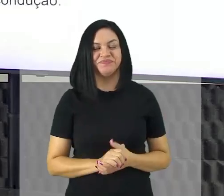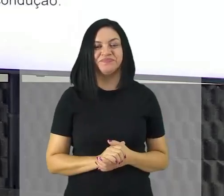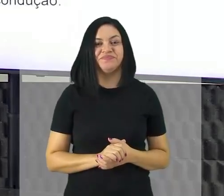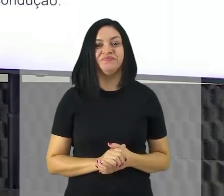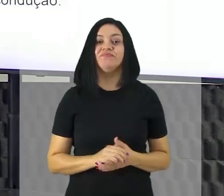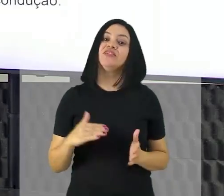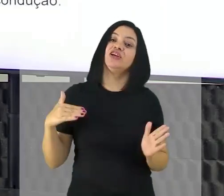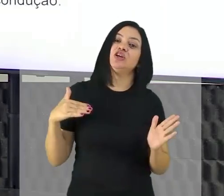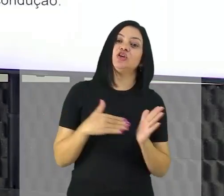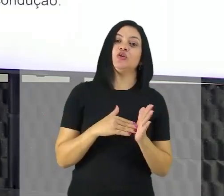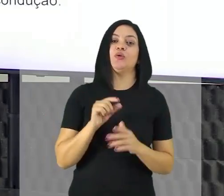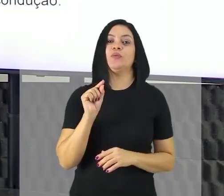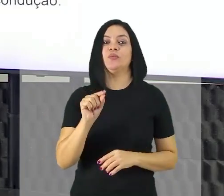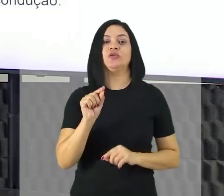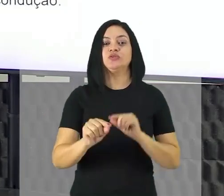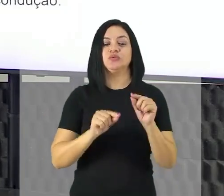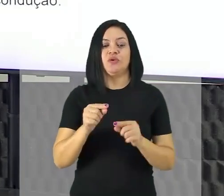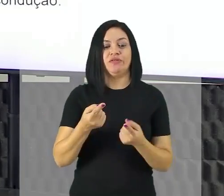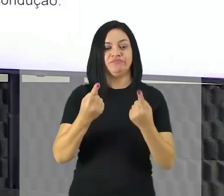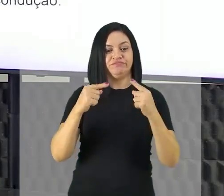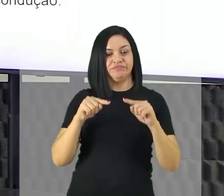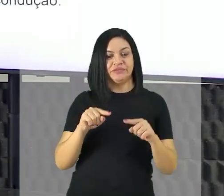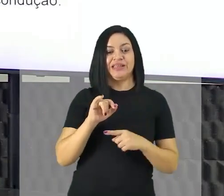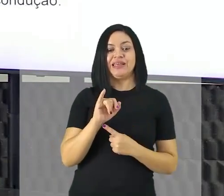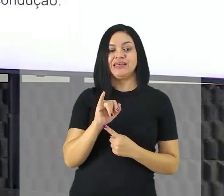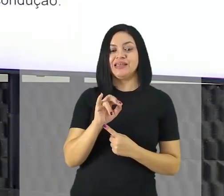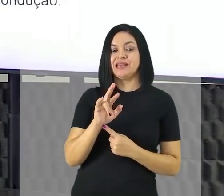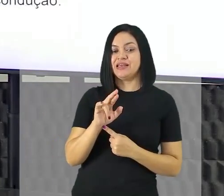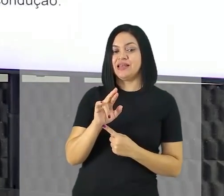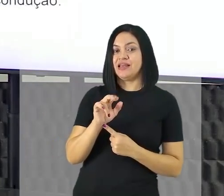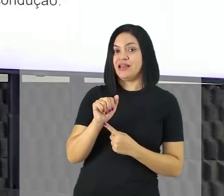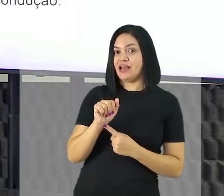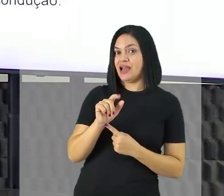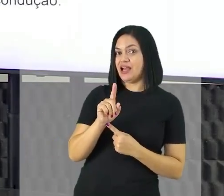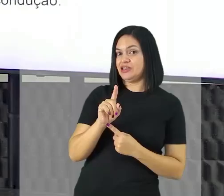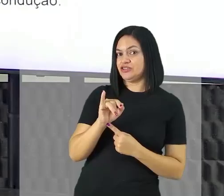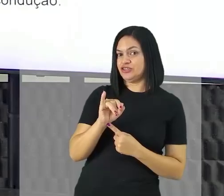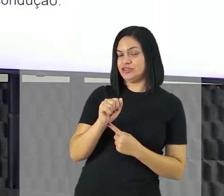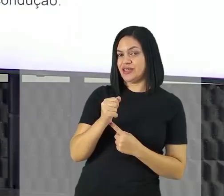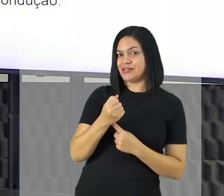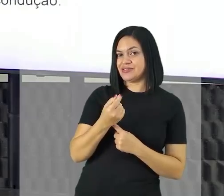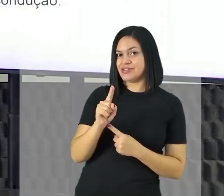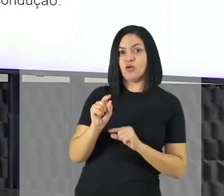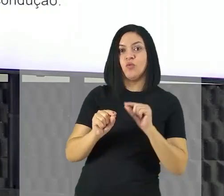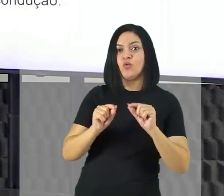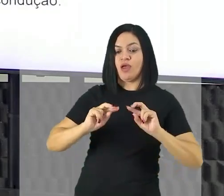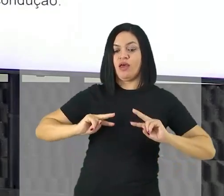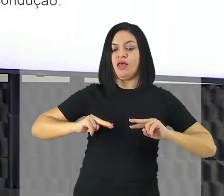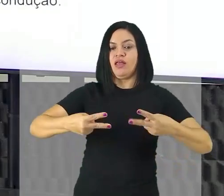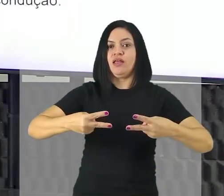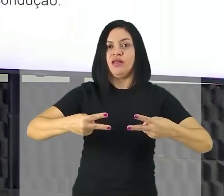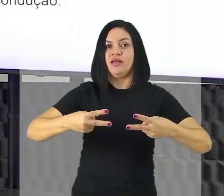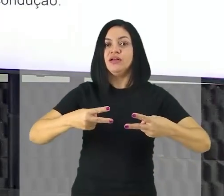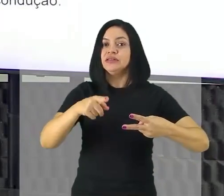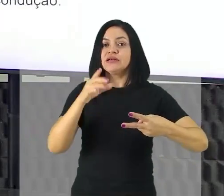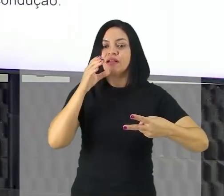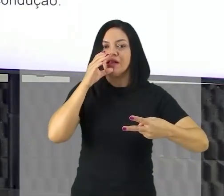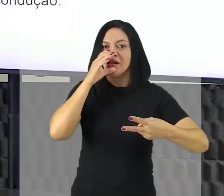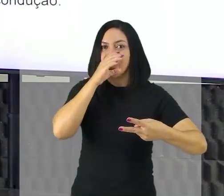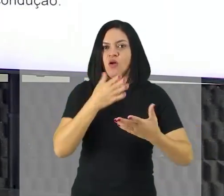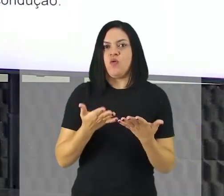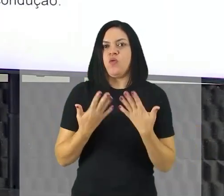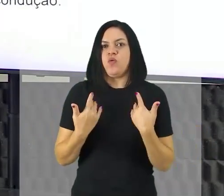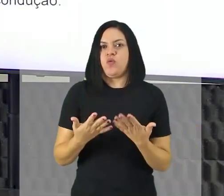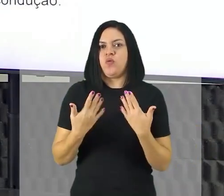E por último, a irradiação. A irradiação é a transmissão de calor através de ondas